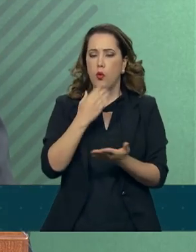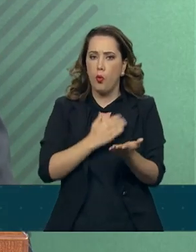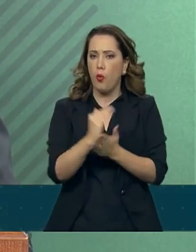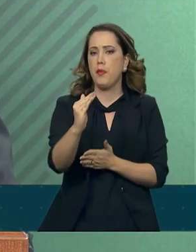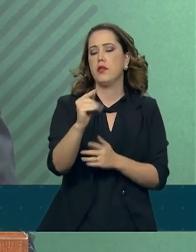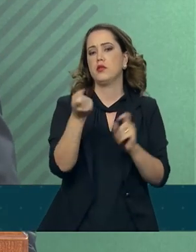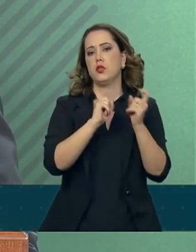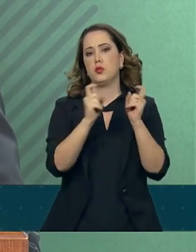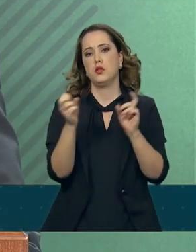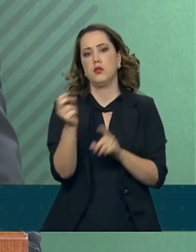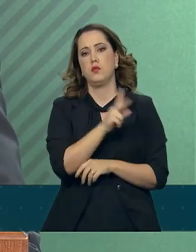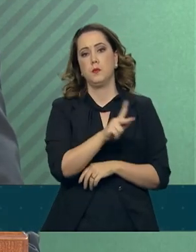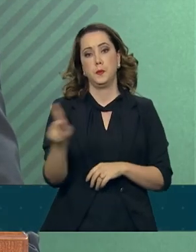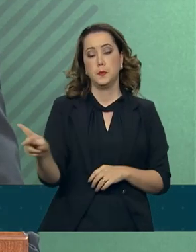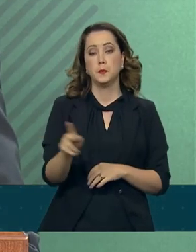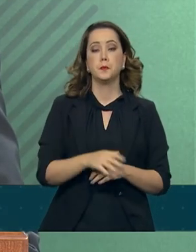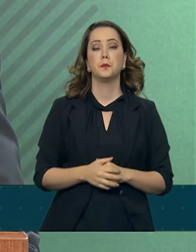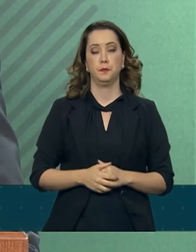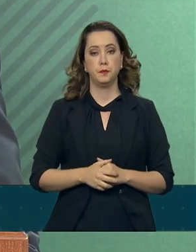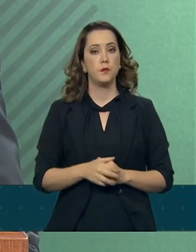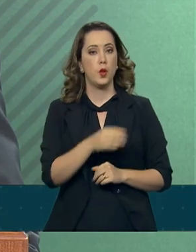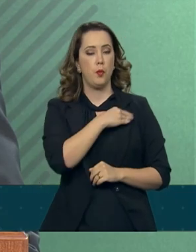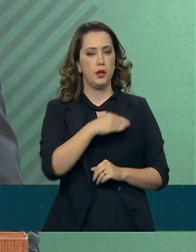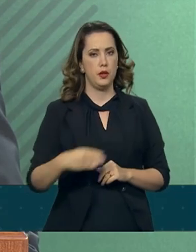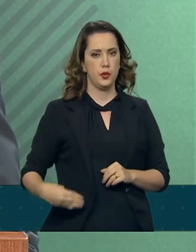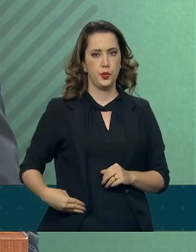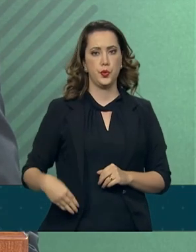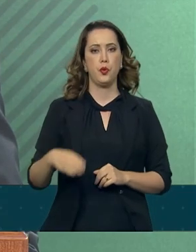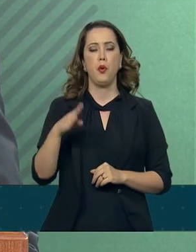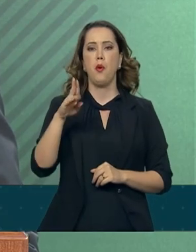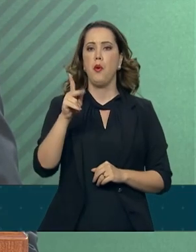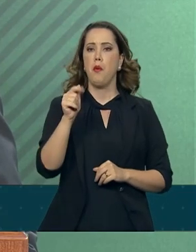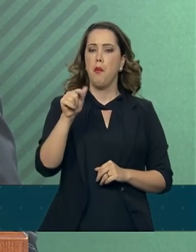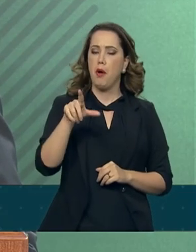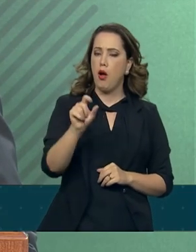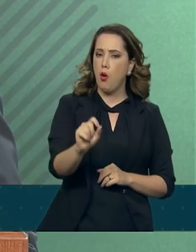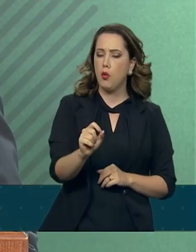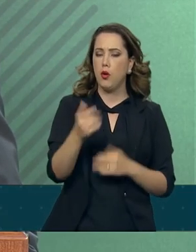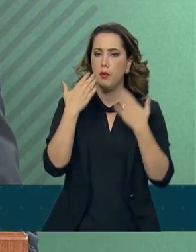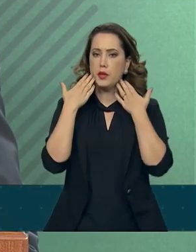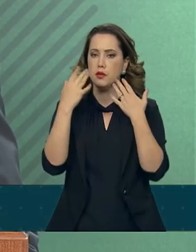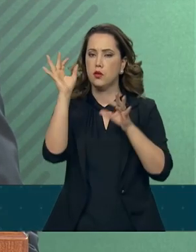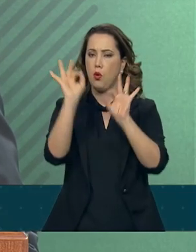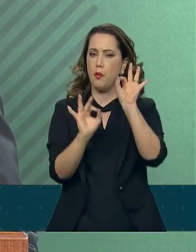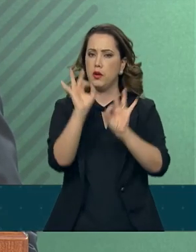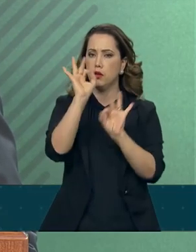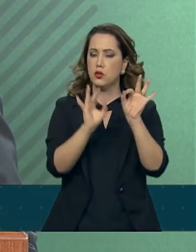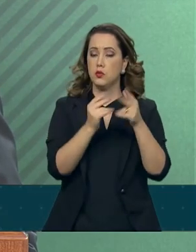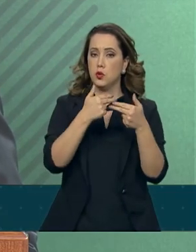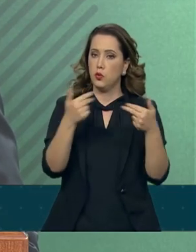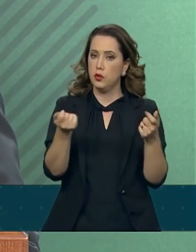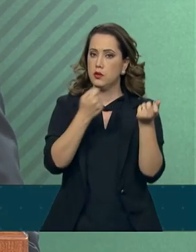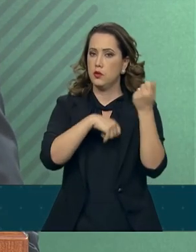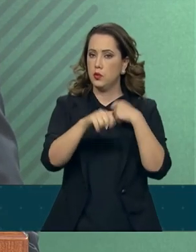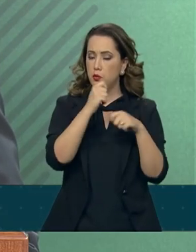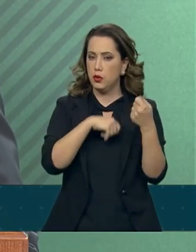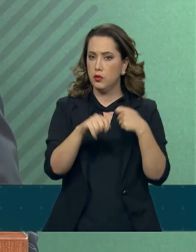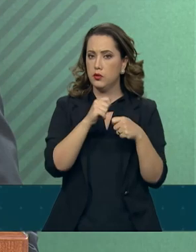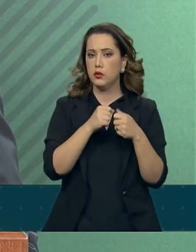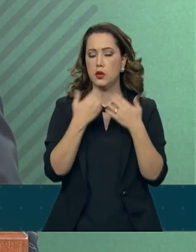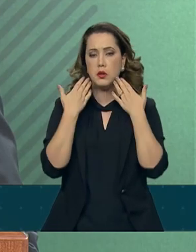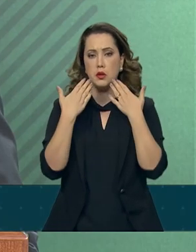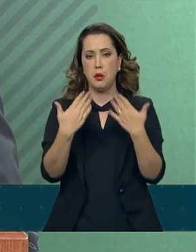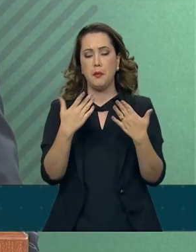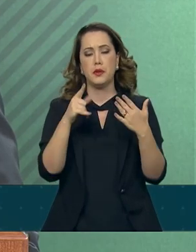presidente ministro paulo guedes apresentou o planejamento de ações econômicas que serão